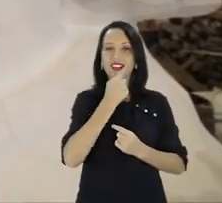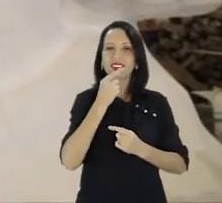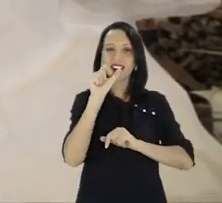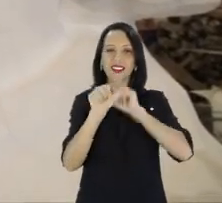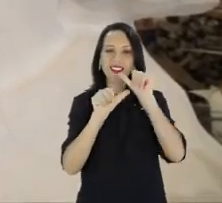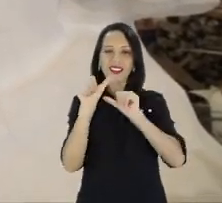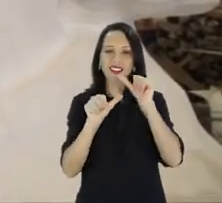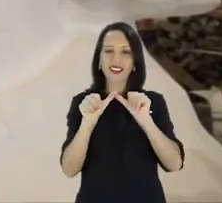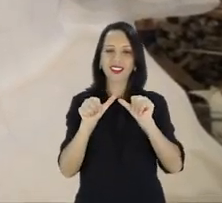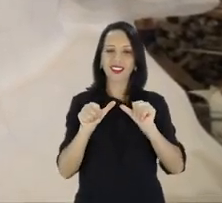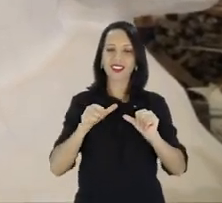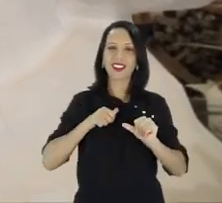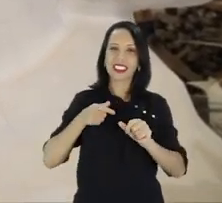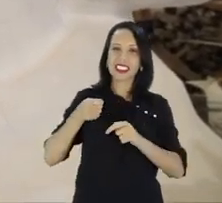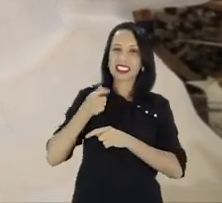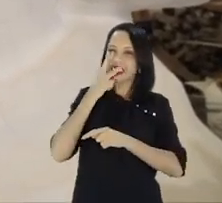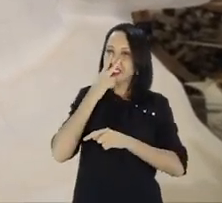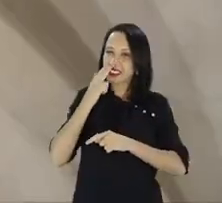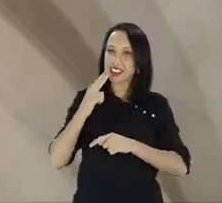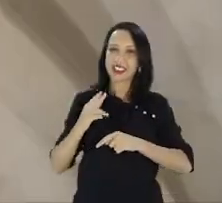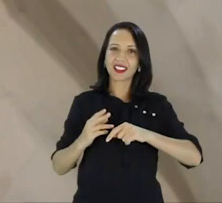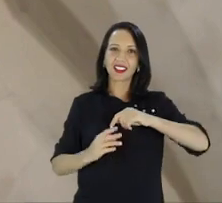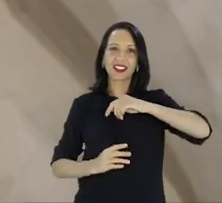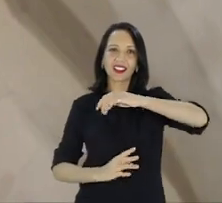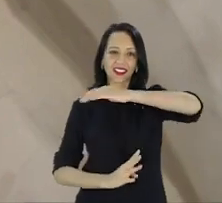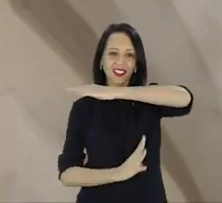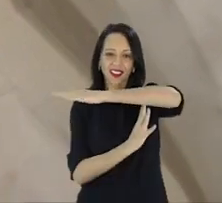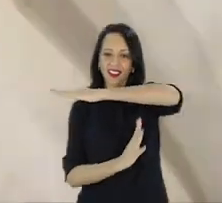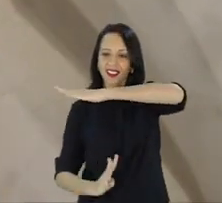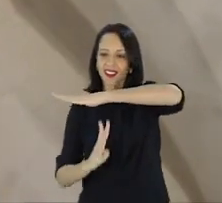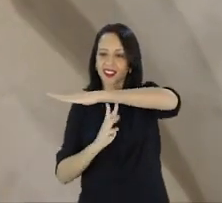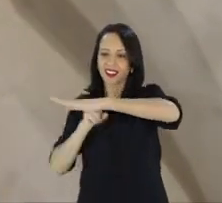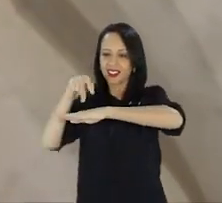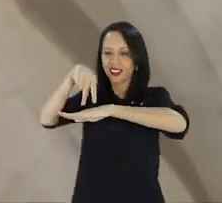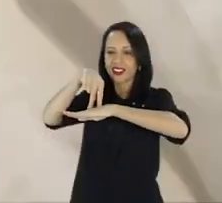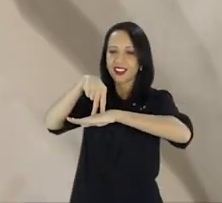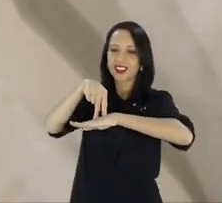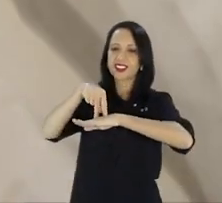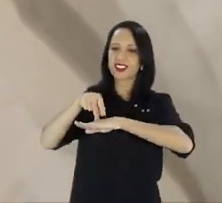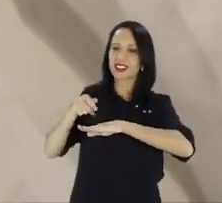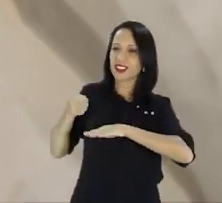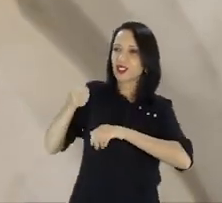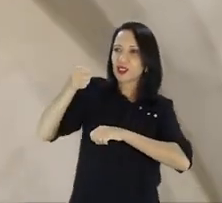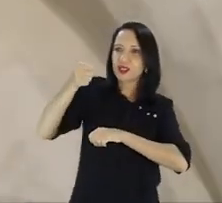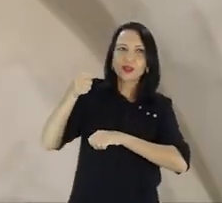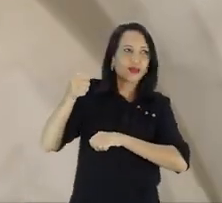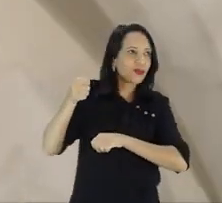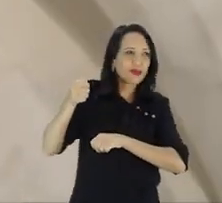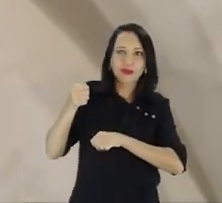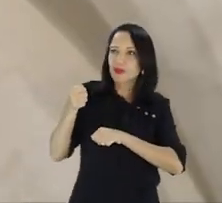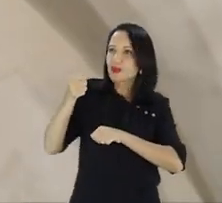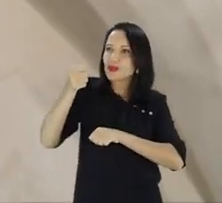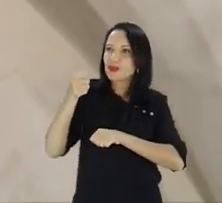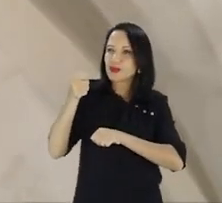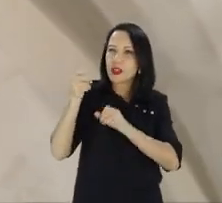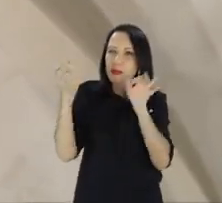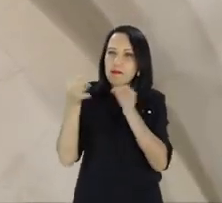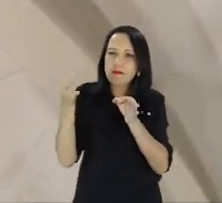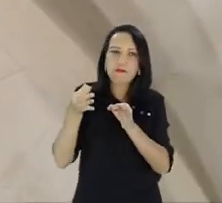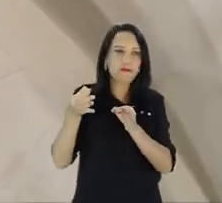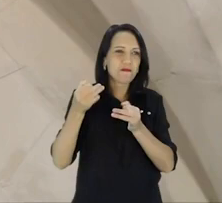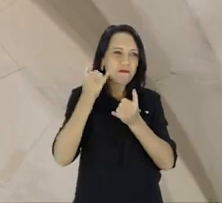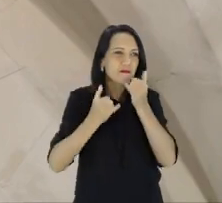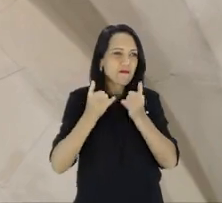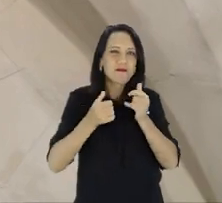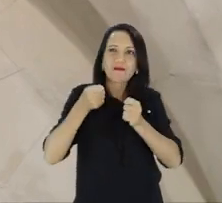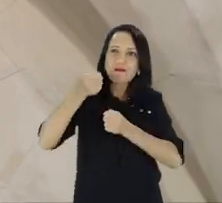fiquei lá no andaime achando né com os instrumentos de escultura as distâncias perfeitas eu desci a Dom Dane a